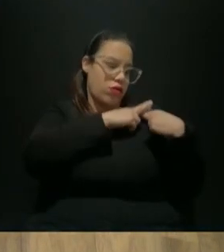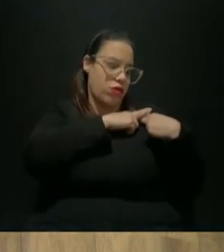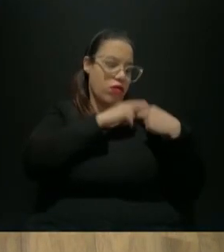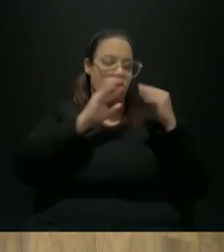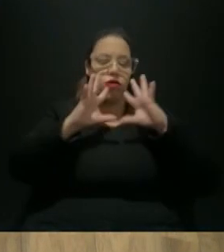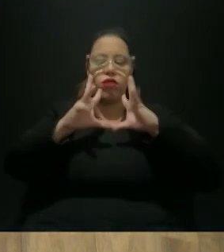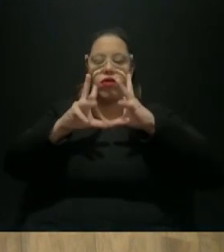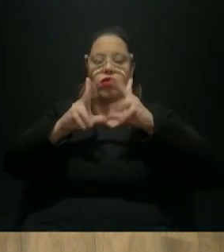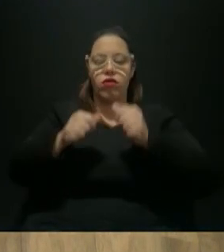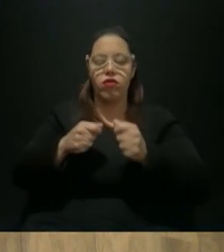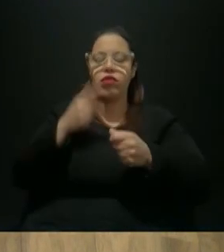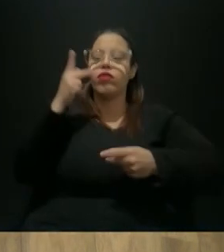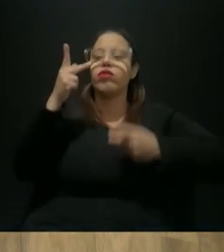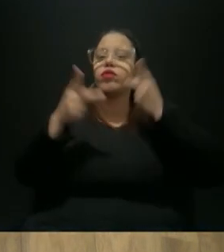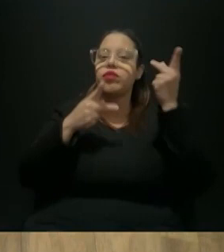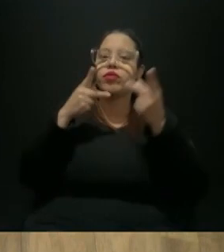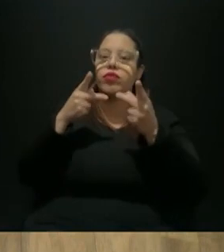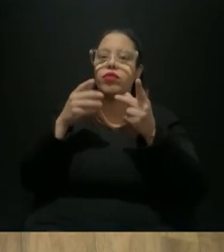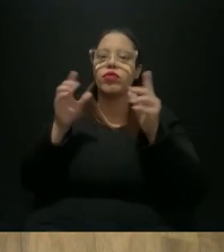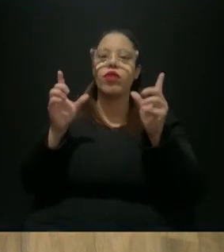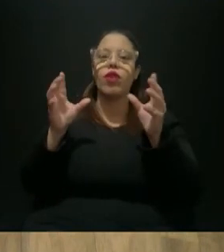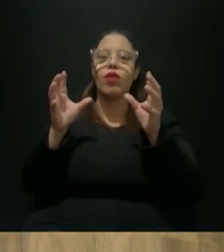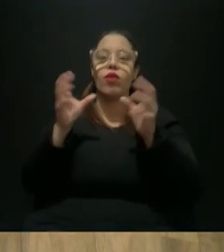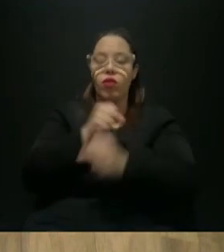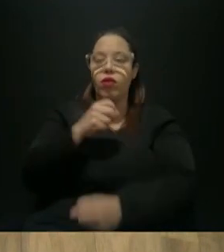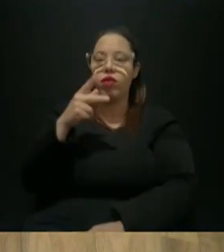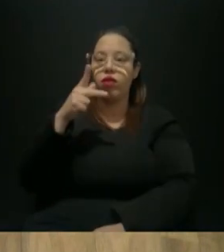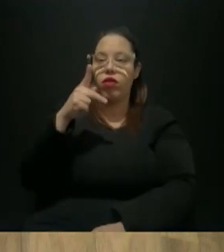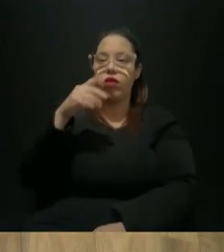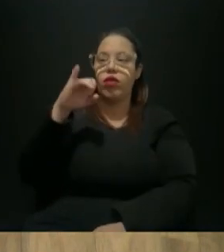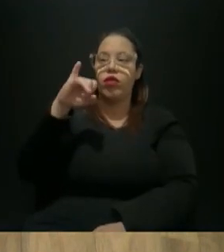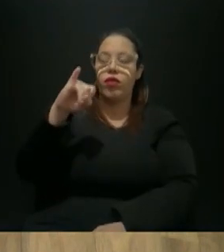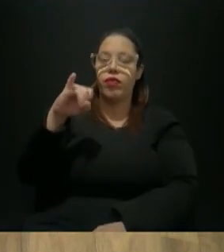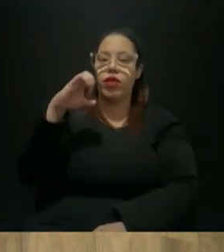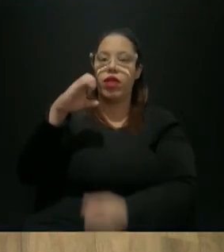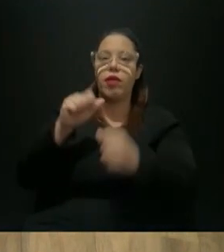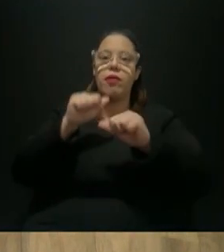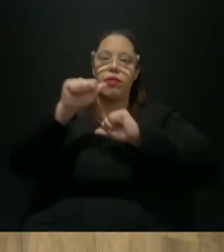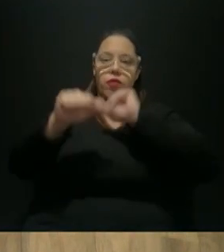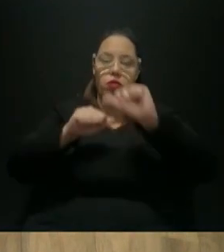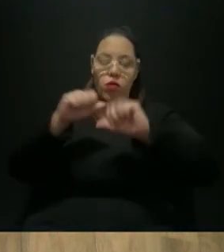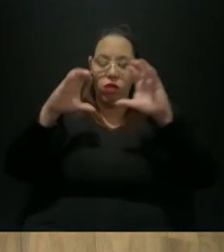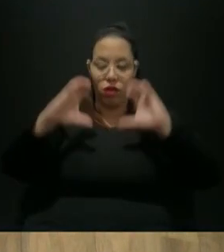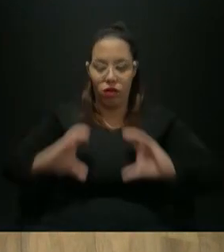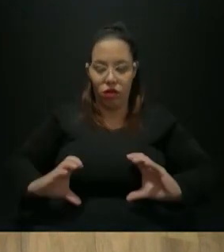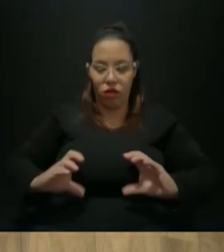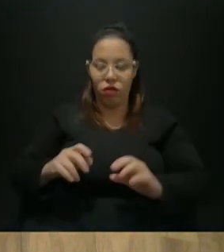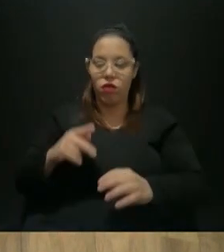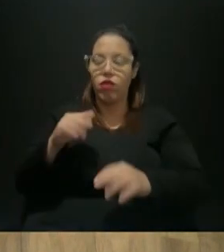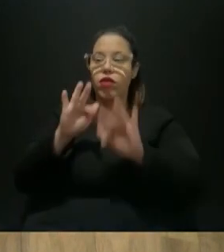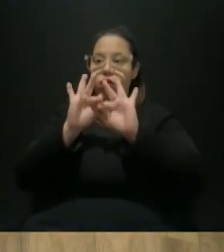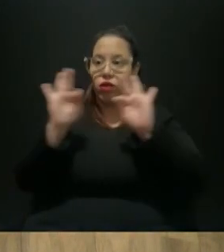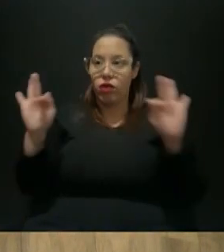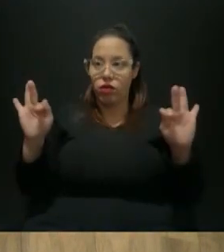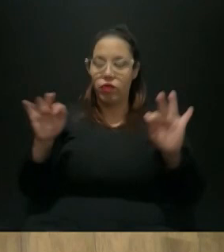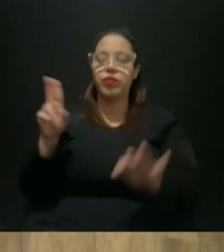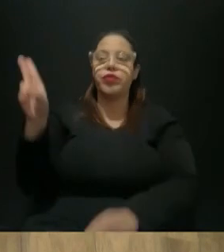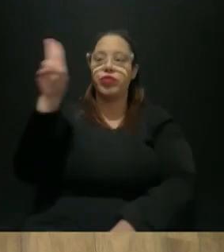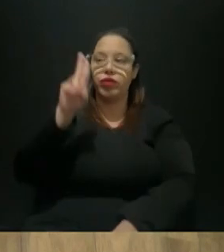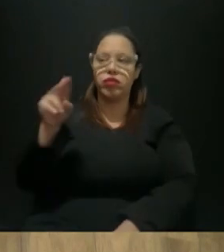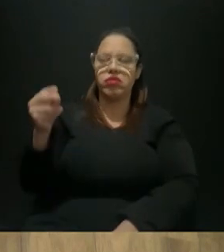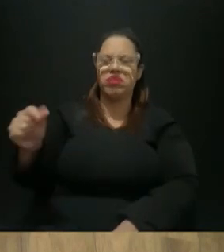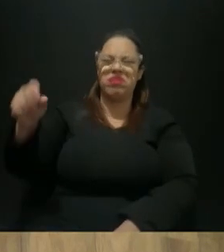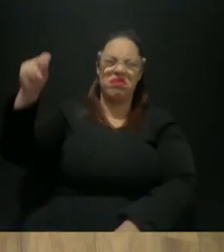assim, vamos resumir o que é o PIC, que é essa mudança de comportamento. Eu falo que tem uma frase que era muito usada antigamente, que